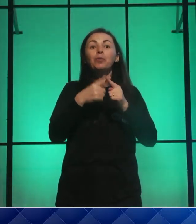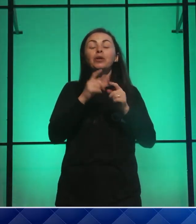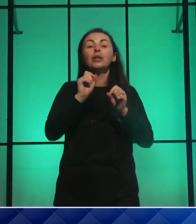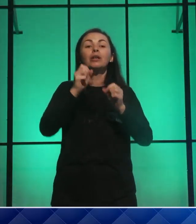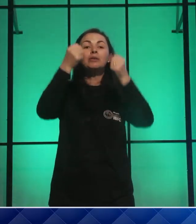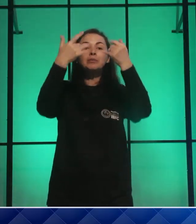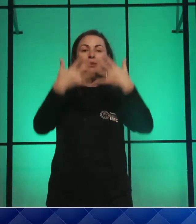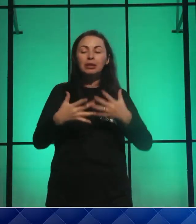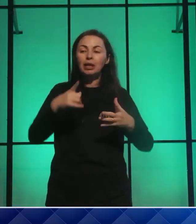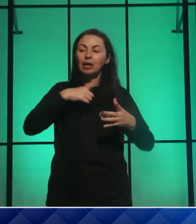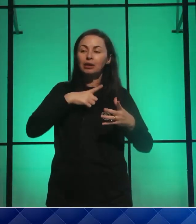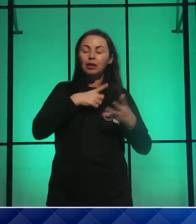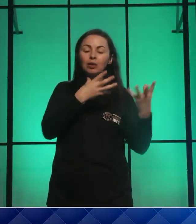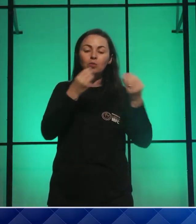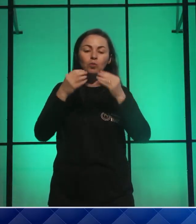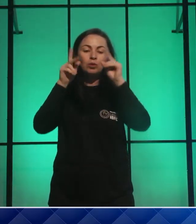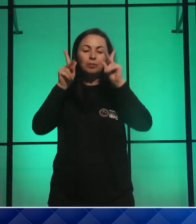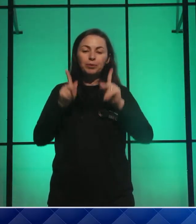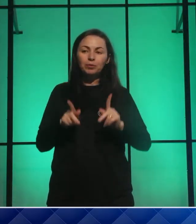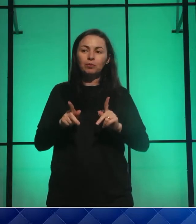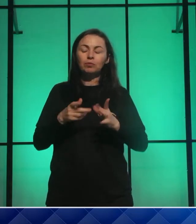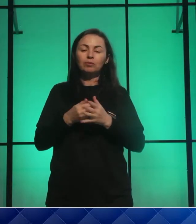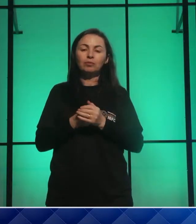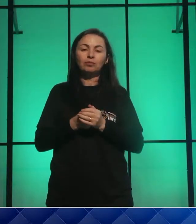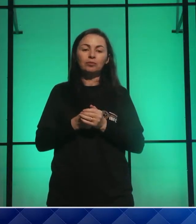que existem muitas pessoas